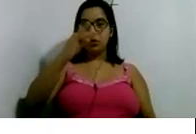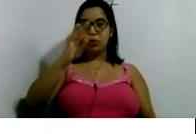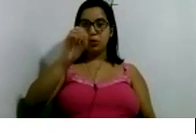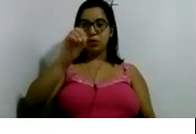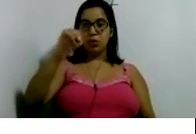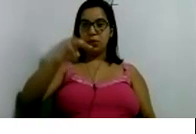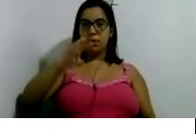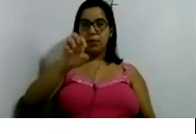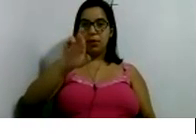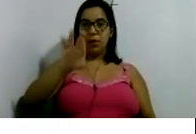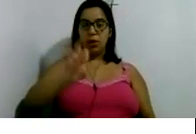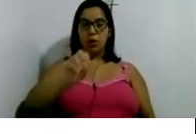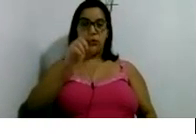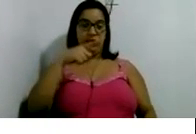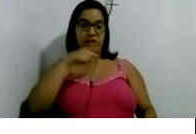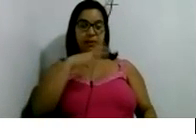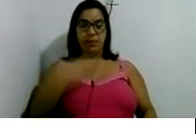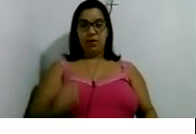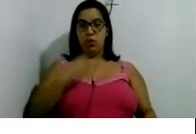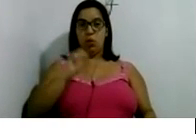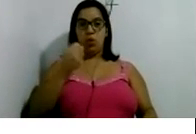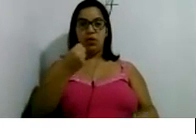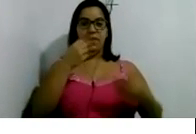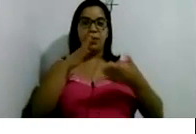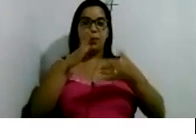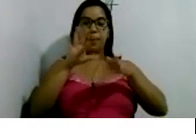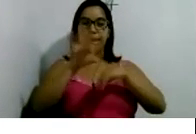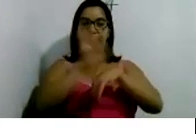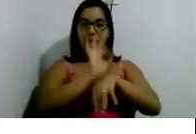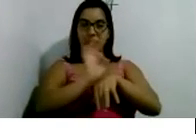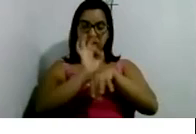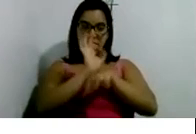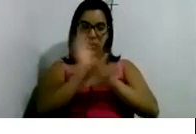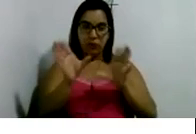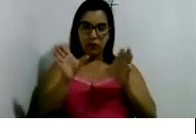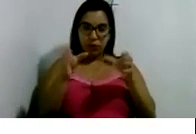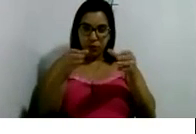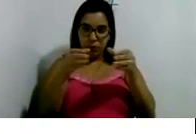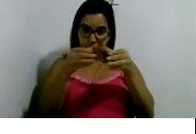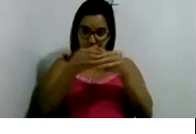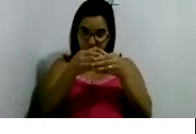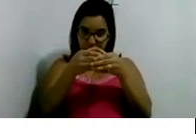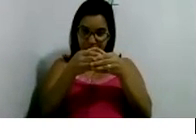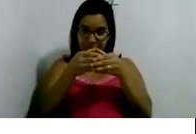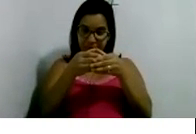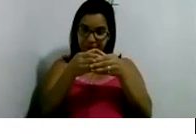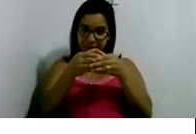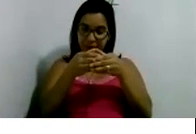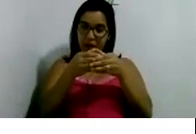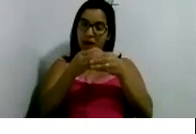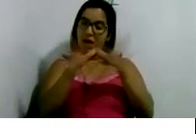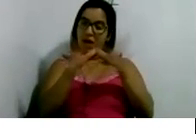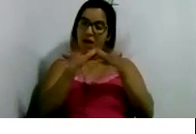tiver 8 células, a gente vai ter compactação dessas células e essa compactação vai provocar